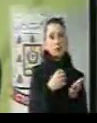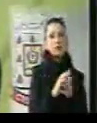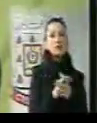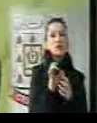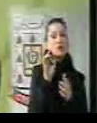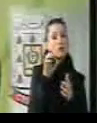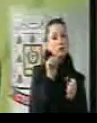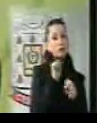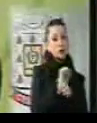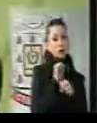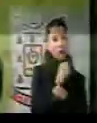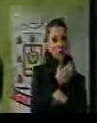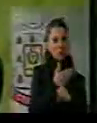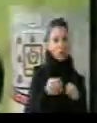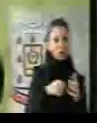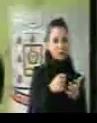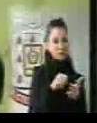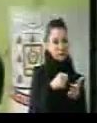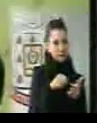Via Rápida e do contorno,